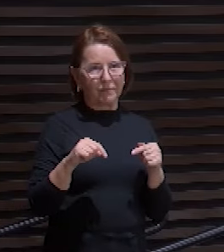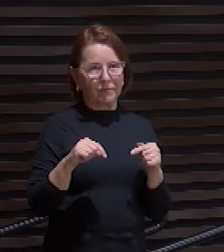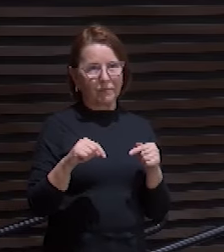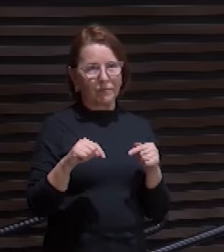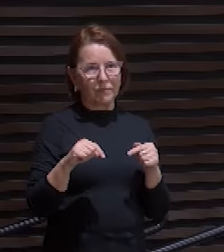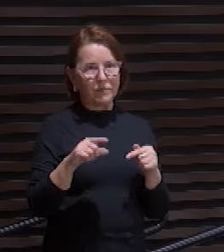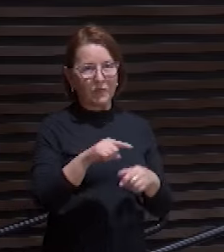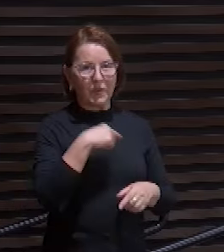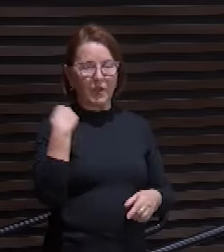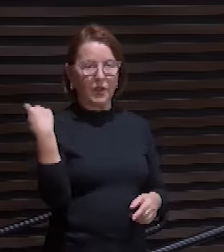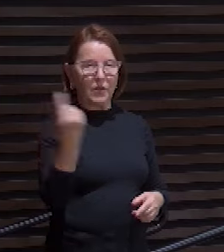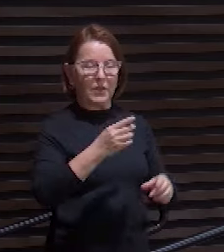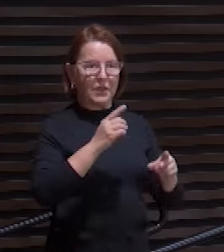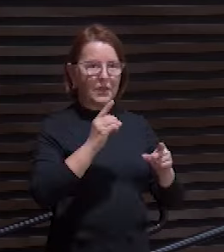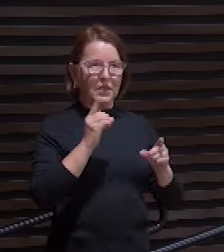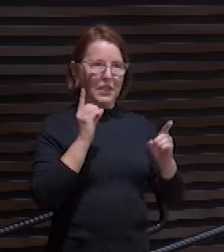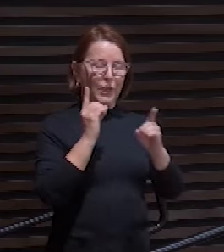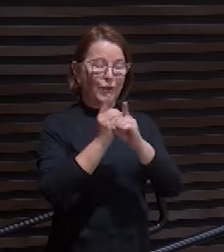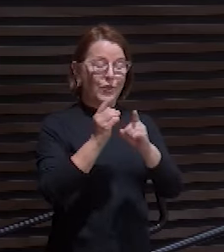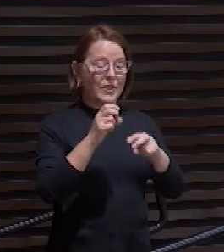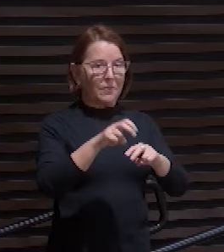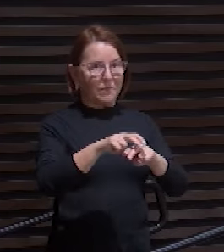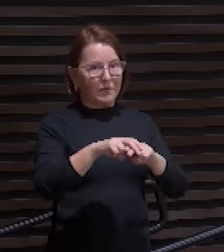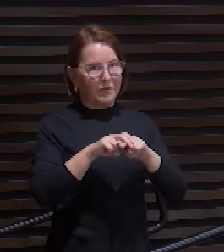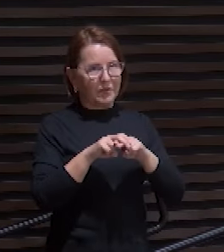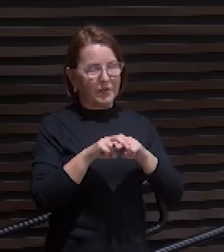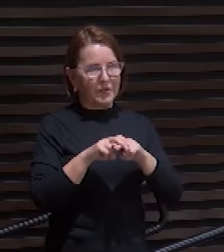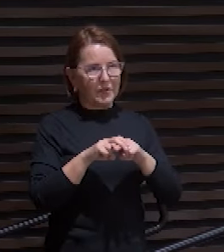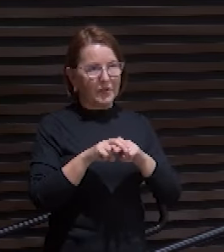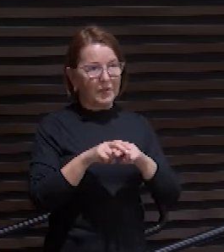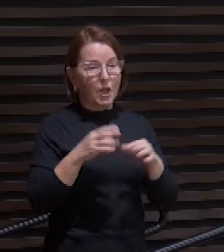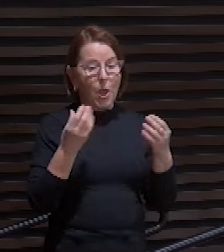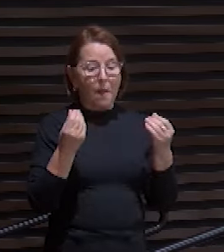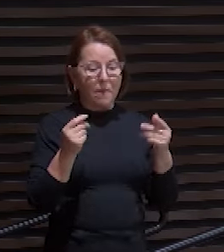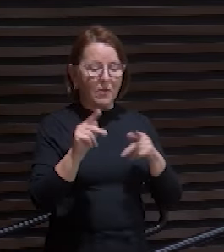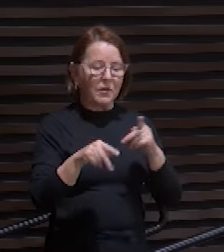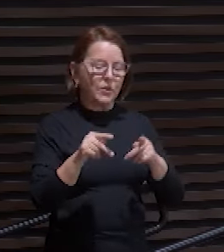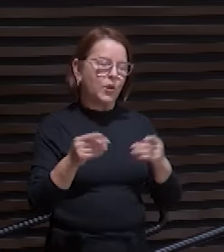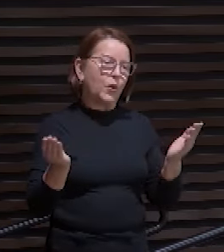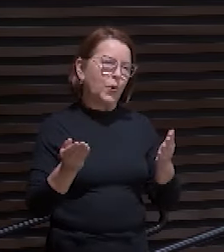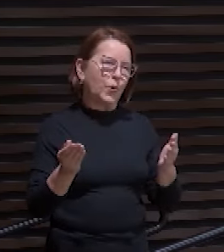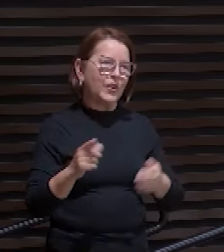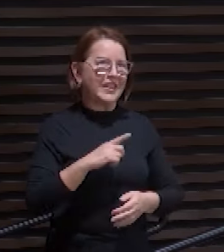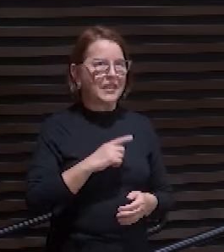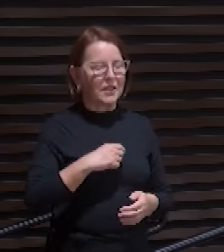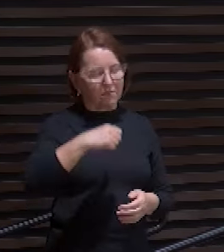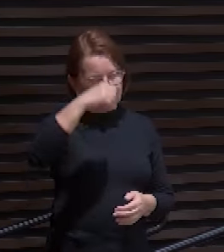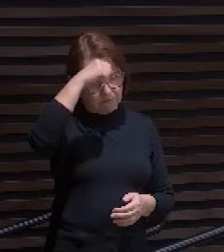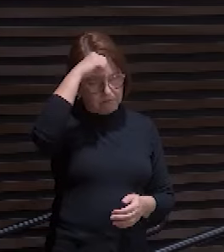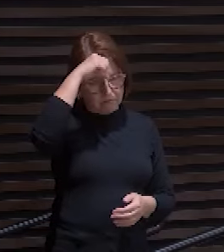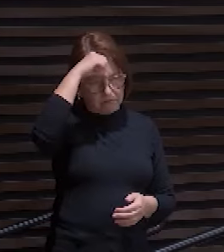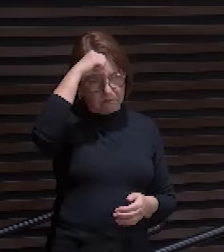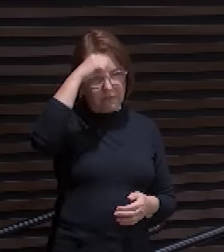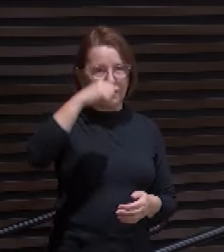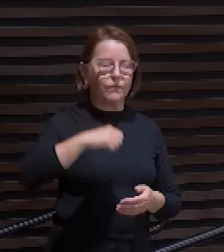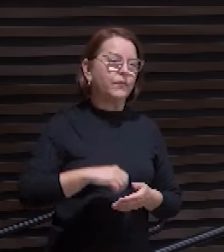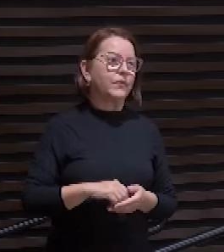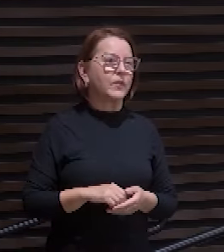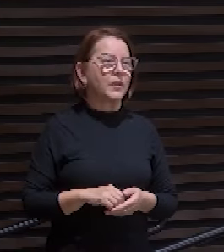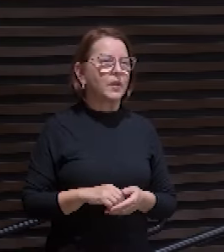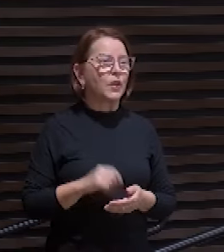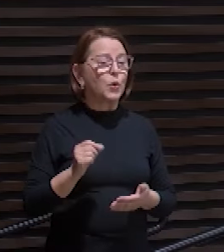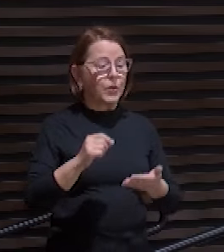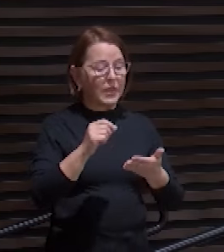vamos encontrar a causa de muitas pessoas hoje estarem depressivas. O que esse texto